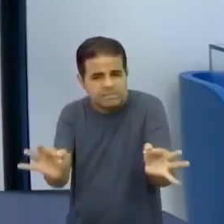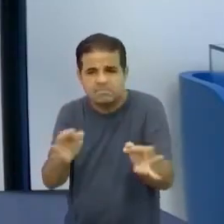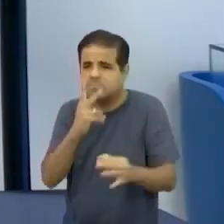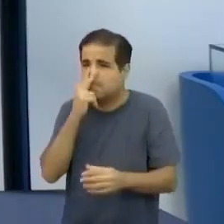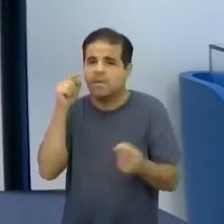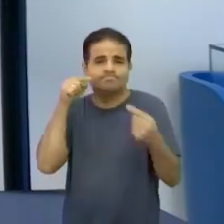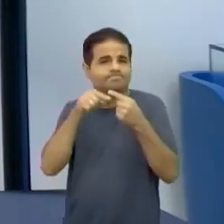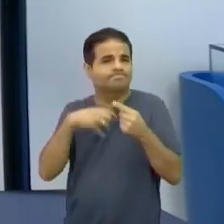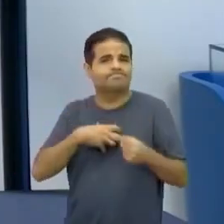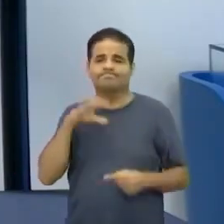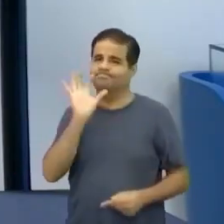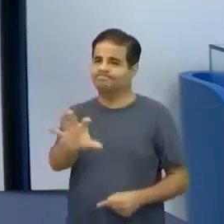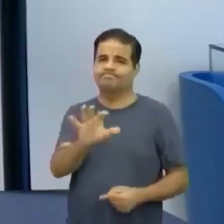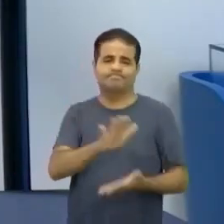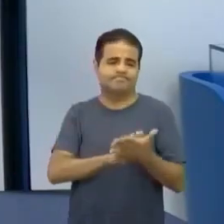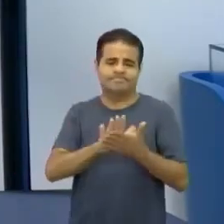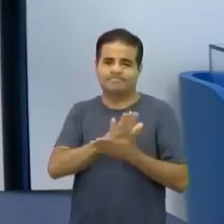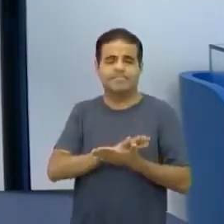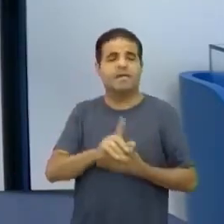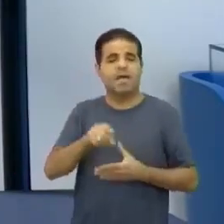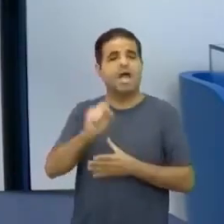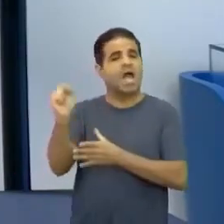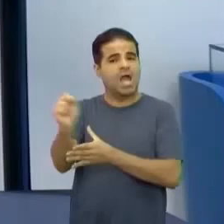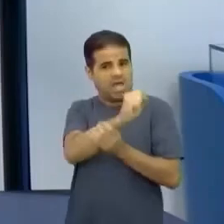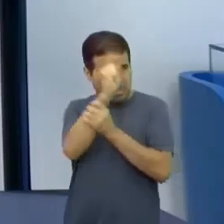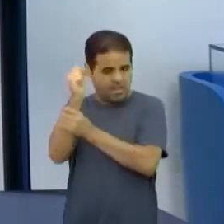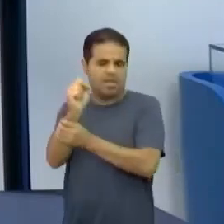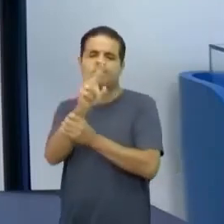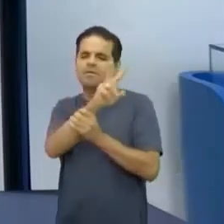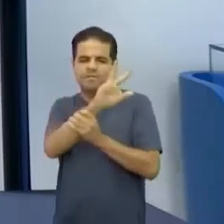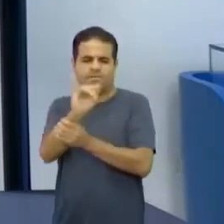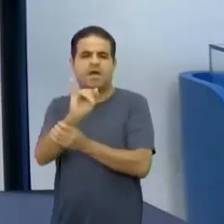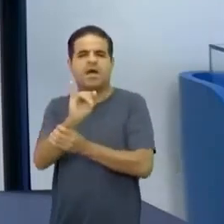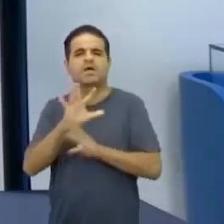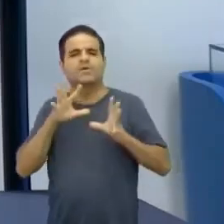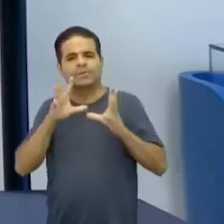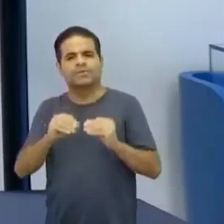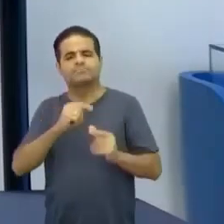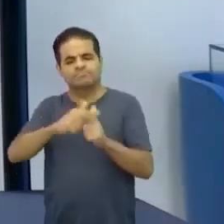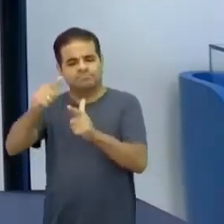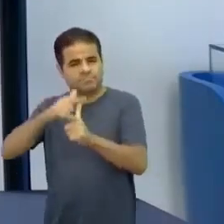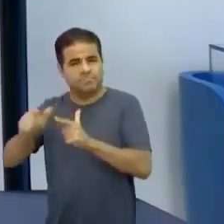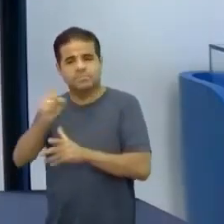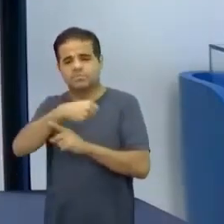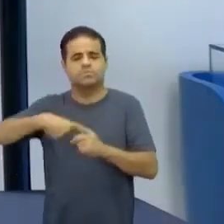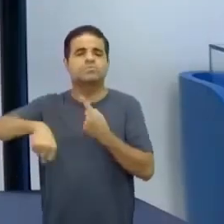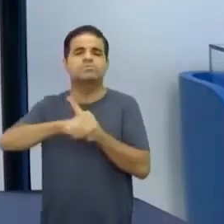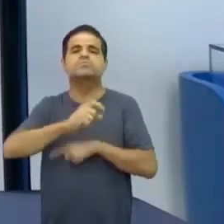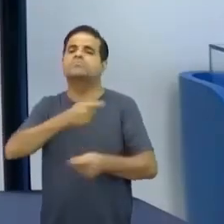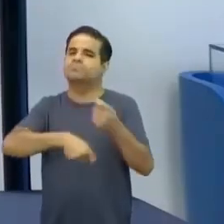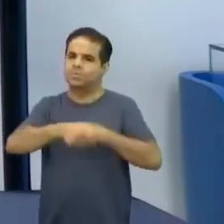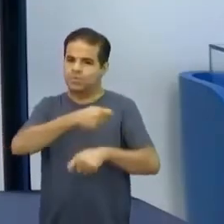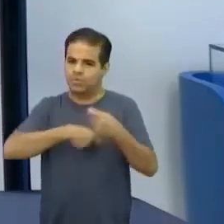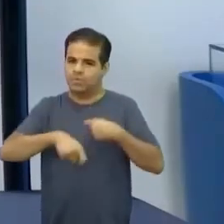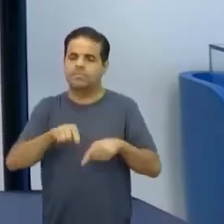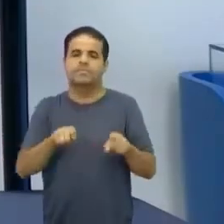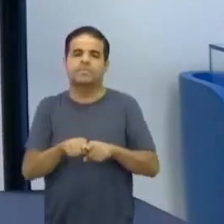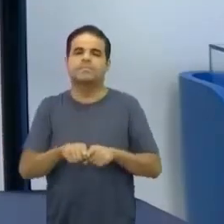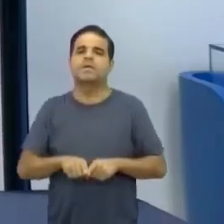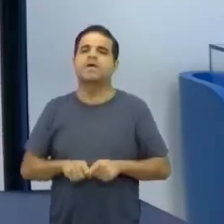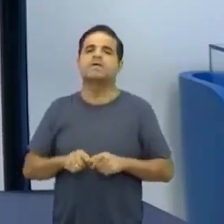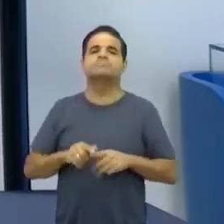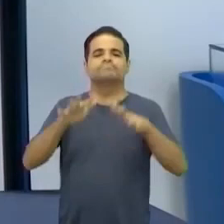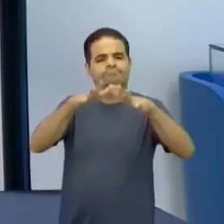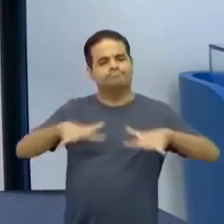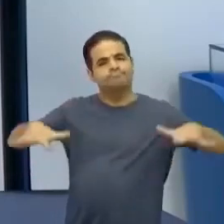que não faz efeito nenhum, mas é muito grave, porque ela vai causar todo um problema socioeconômico e